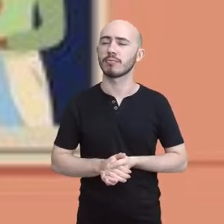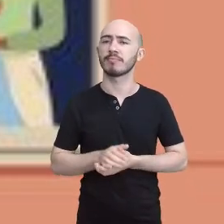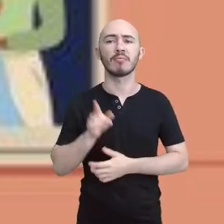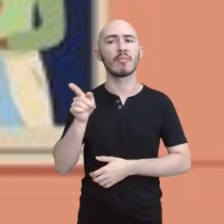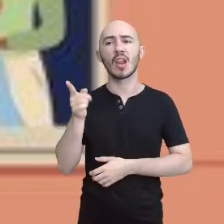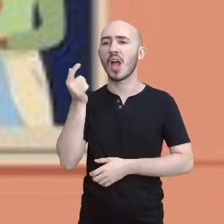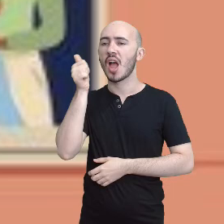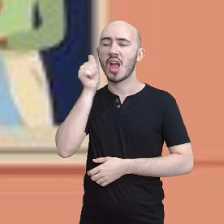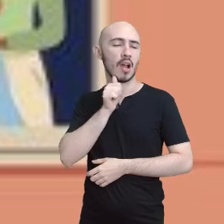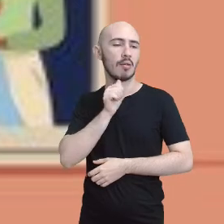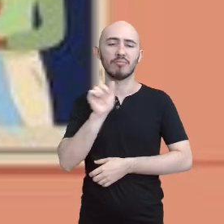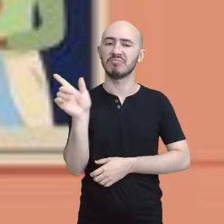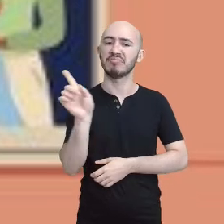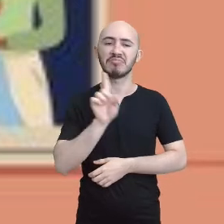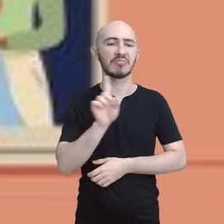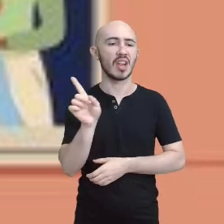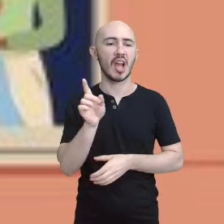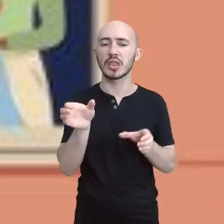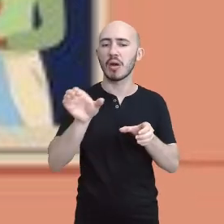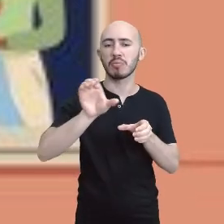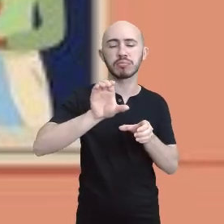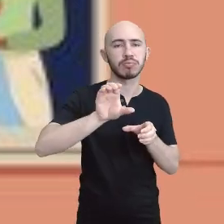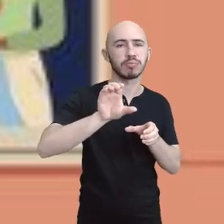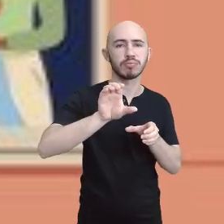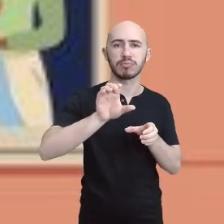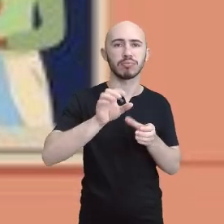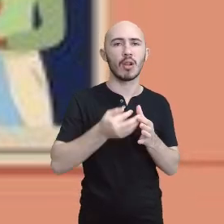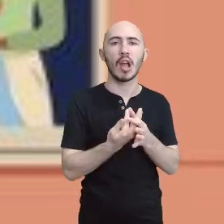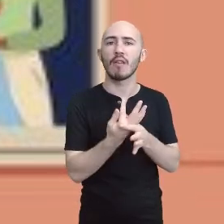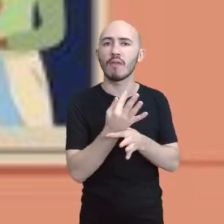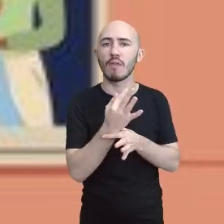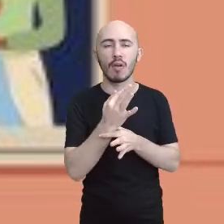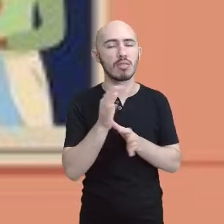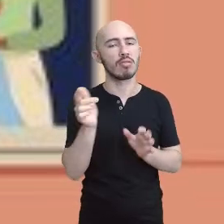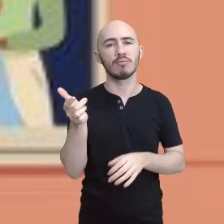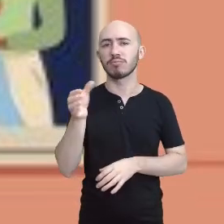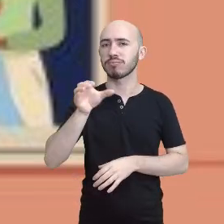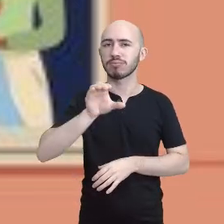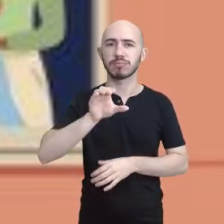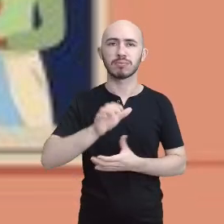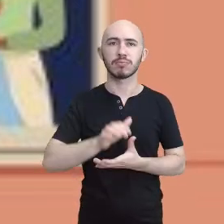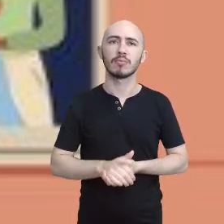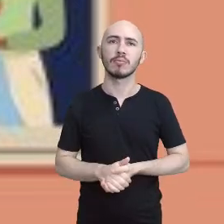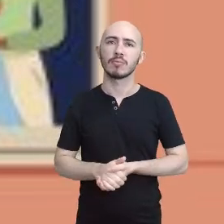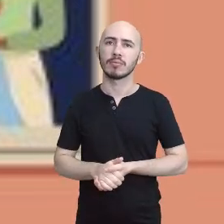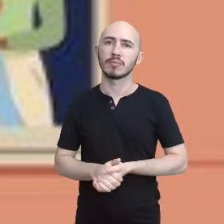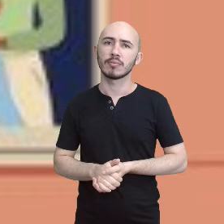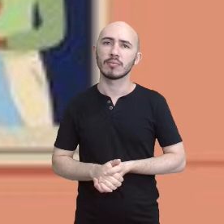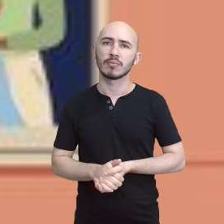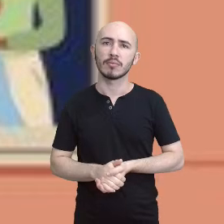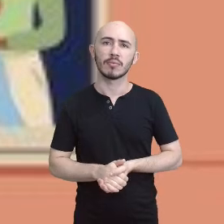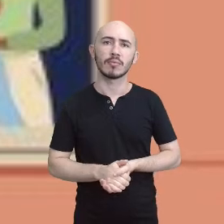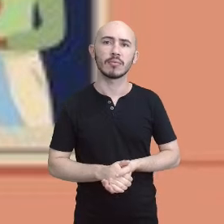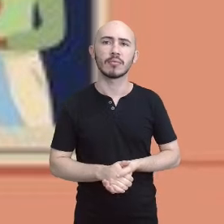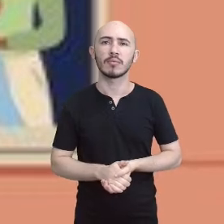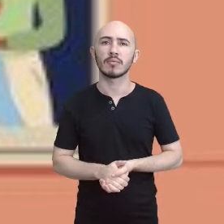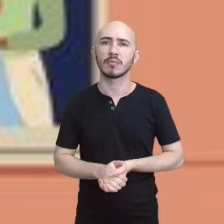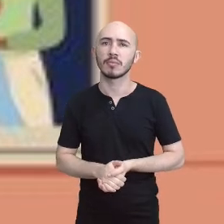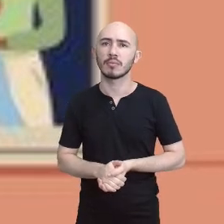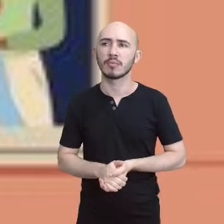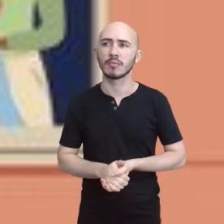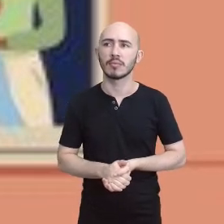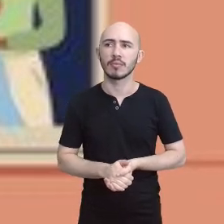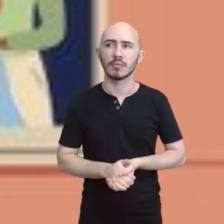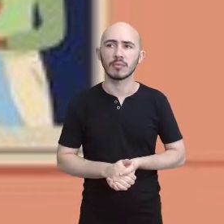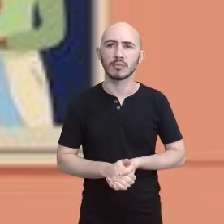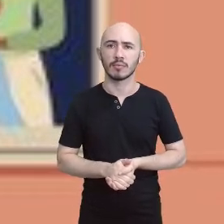está regando as flores. Como é que eu faço agora na negativa? She's not watering flowers. Ela está